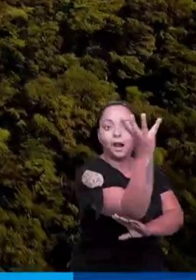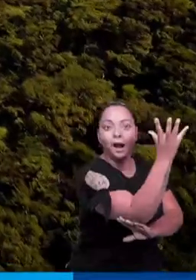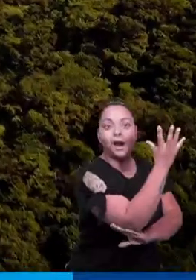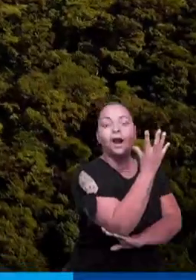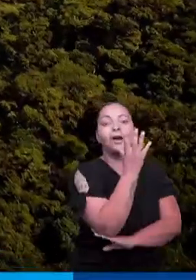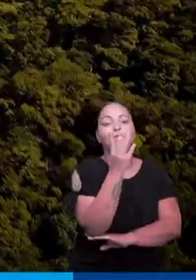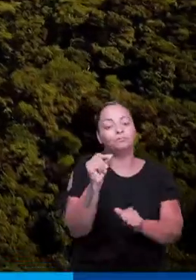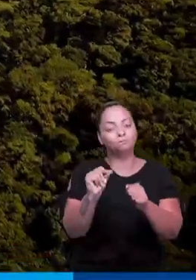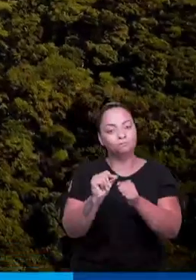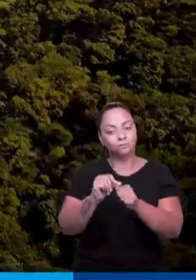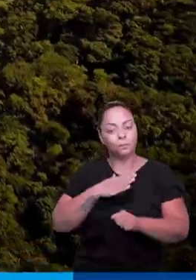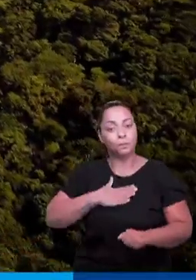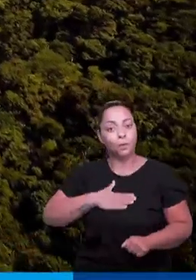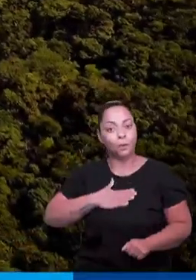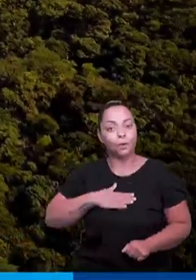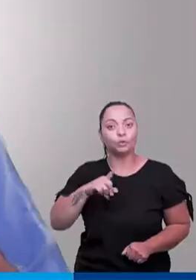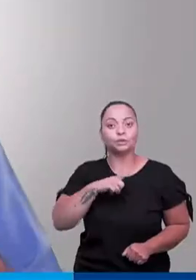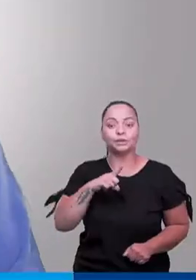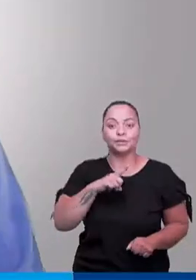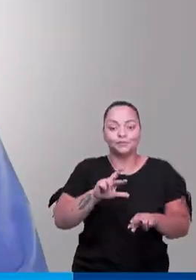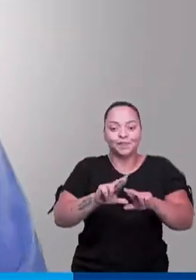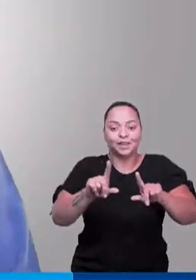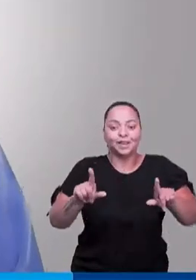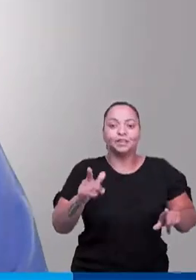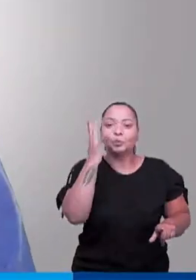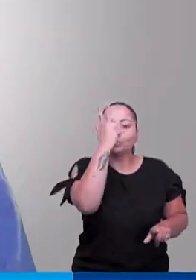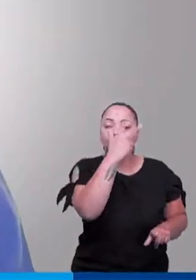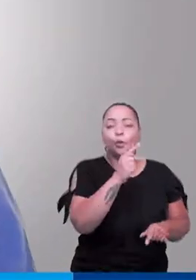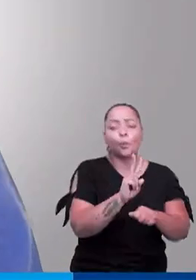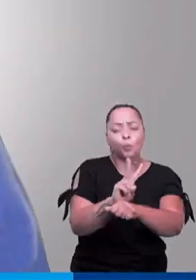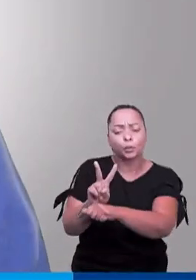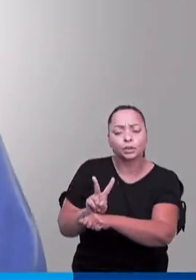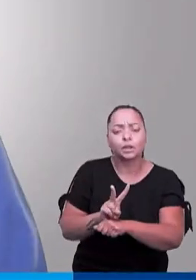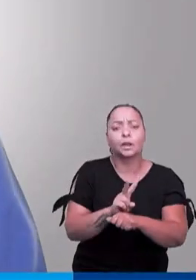uma cidade modelo em sustentabilidade. Cuidar do planeta é cuidar do nosso futuro.